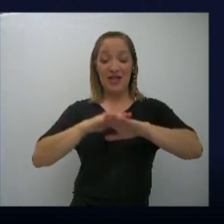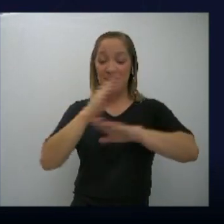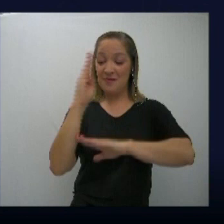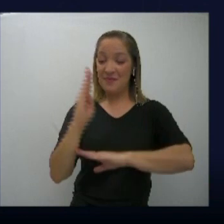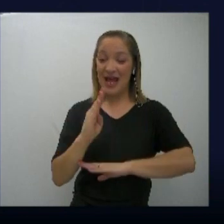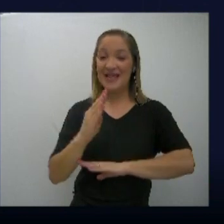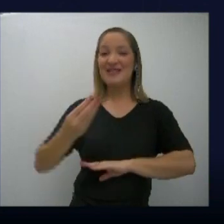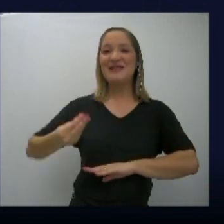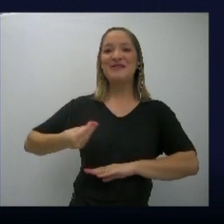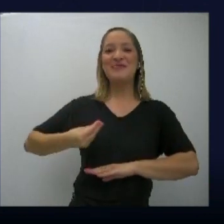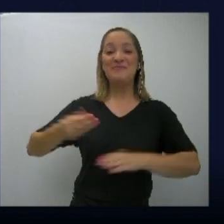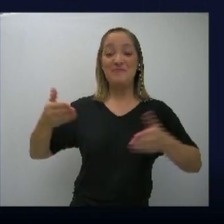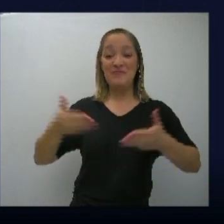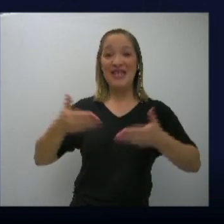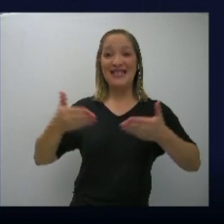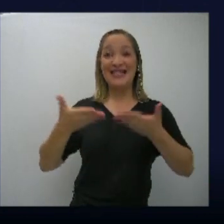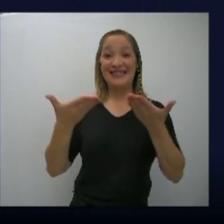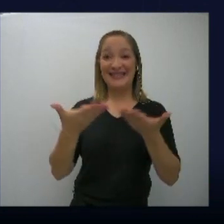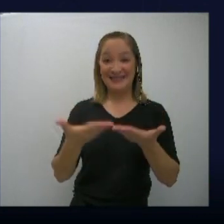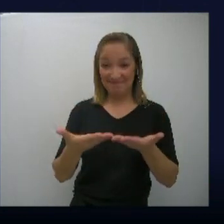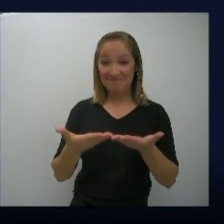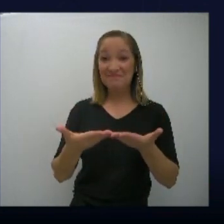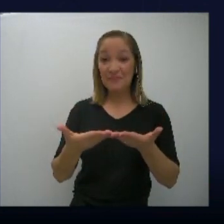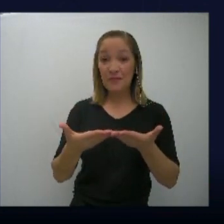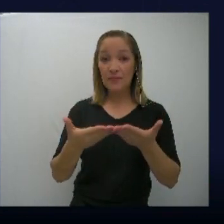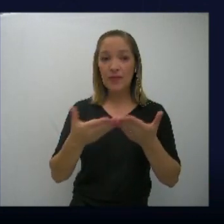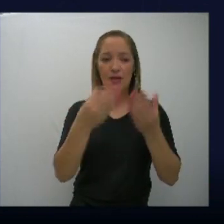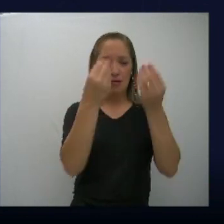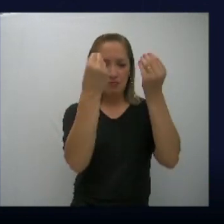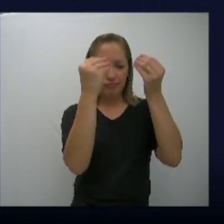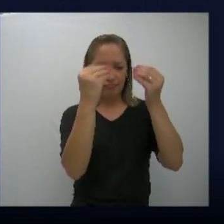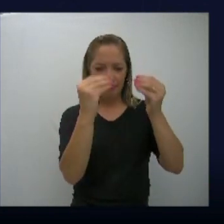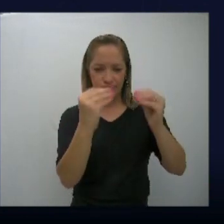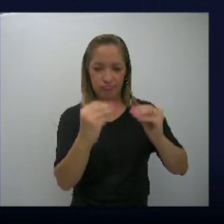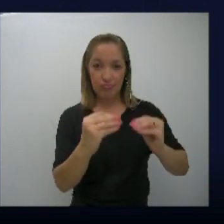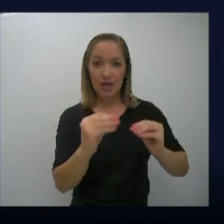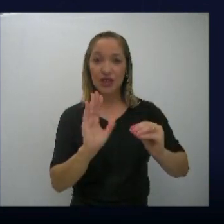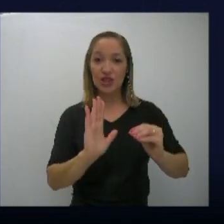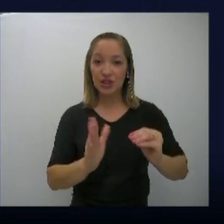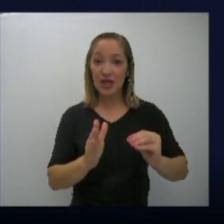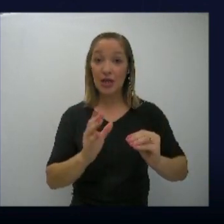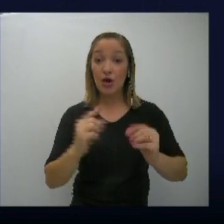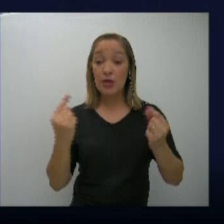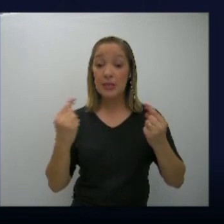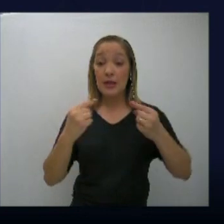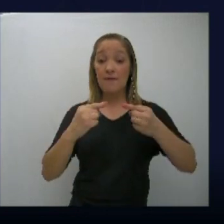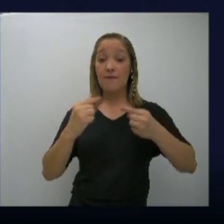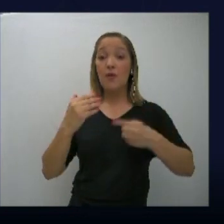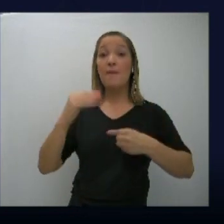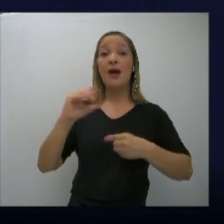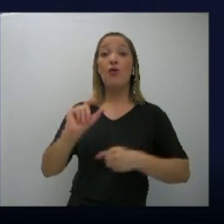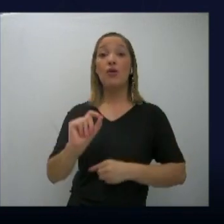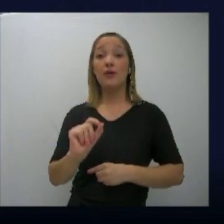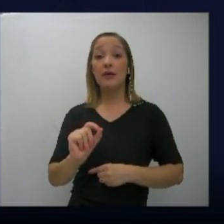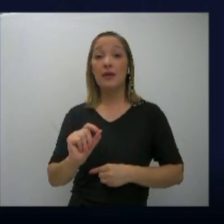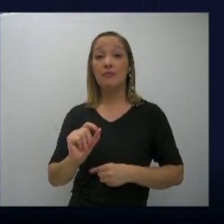do presente agora e as condições elas estão colocadas à mesa o direito que o nosso maior desafio é